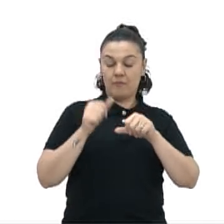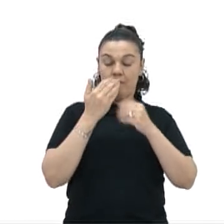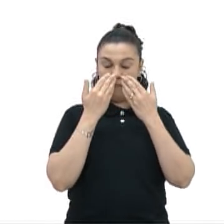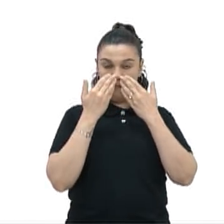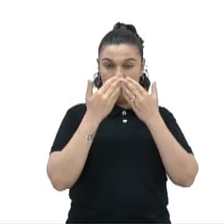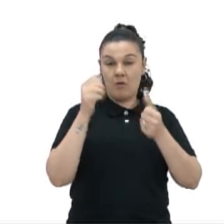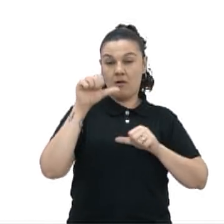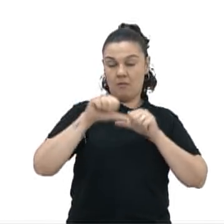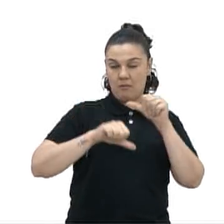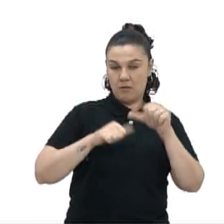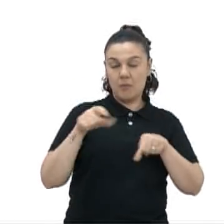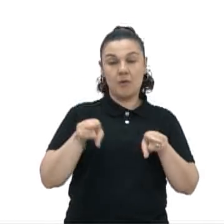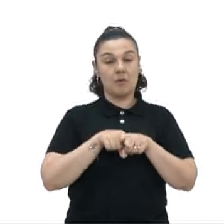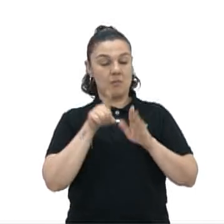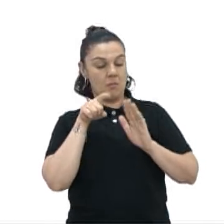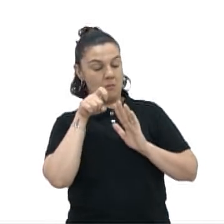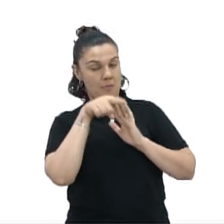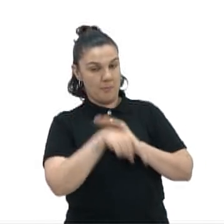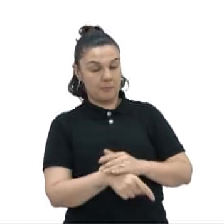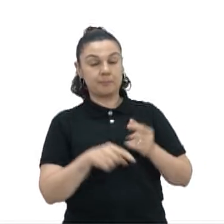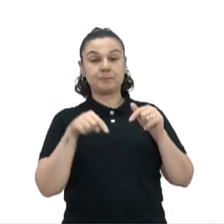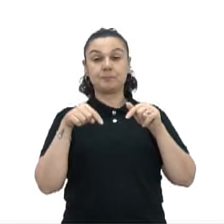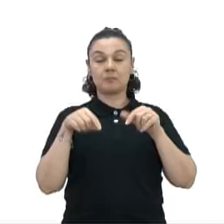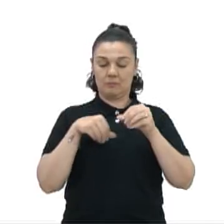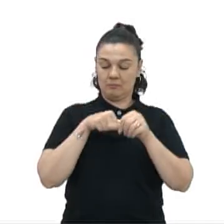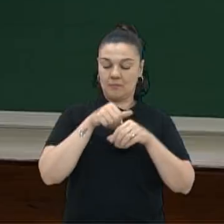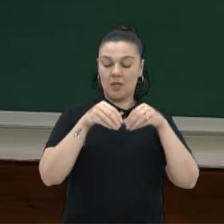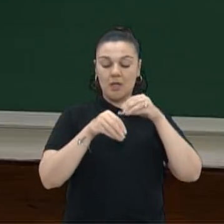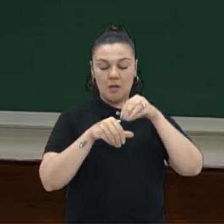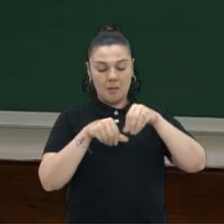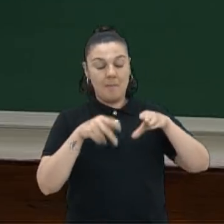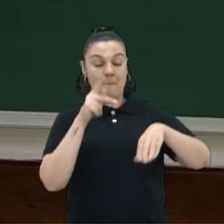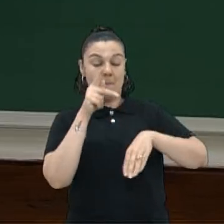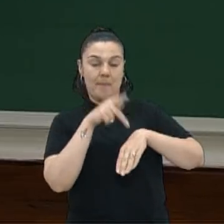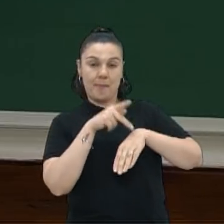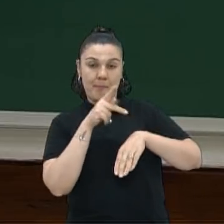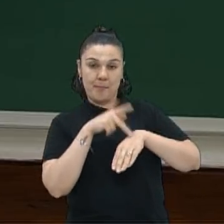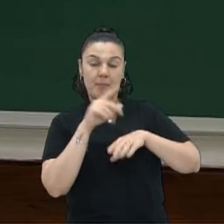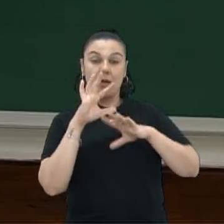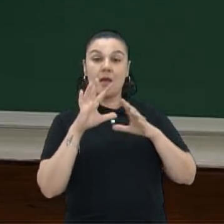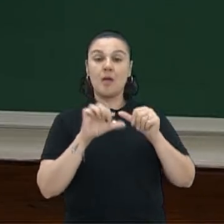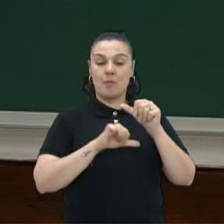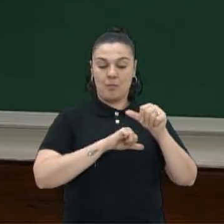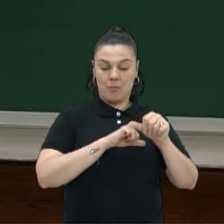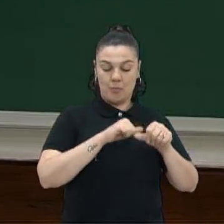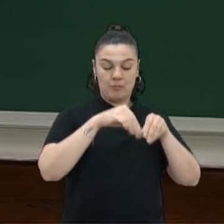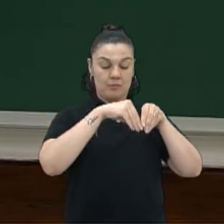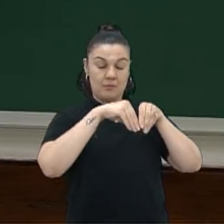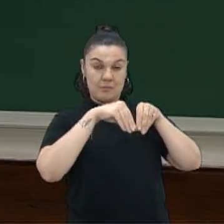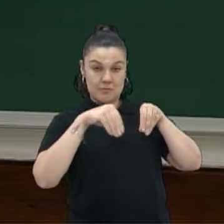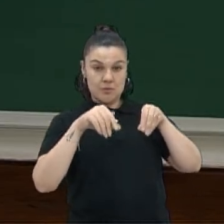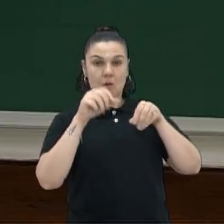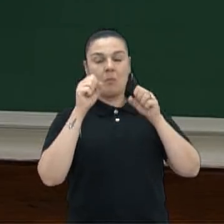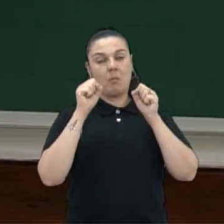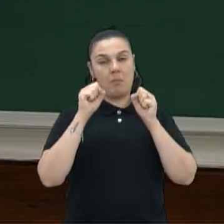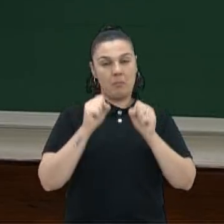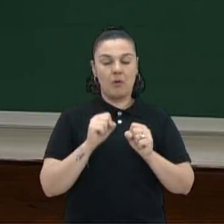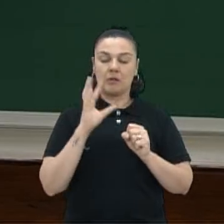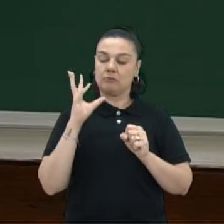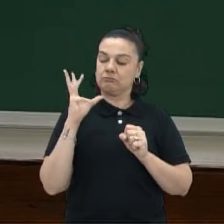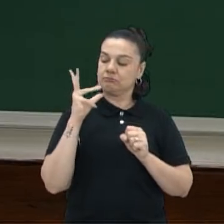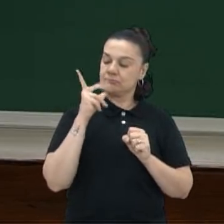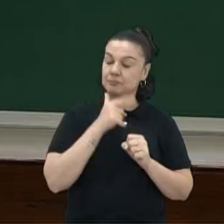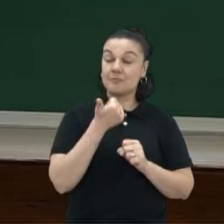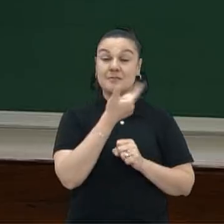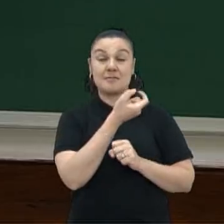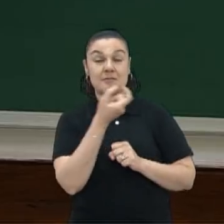físicos, químicos e biológicos. O processo de decomposição das rochas e formação do solo pode durar